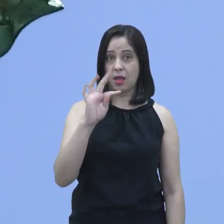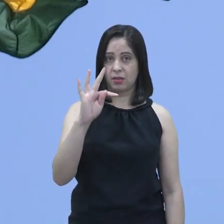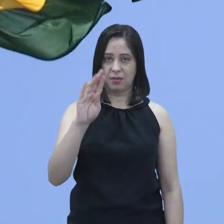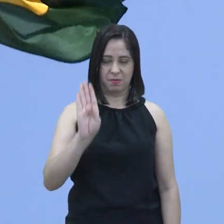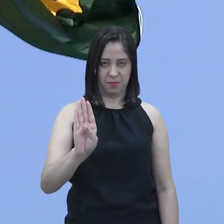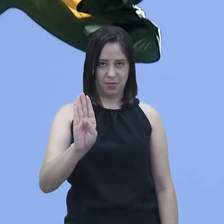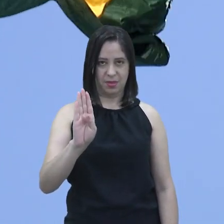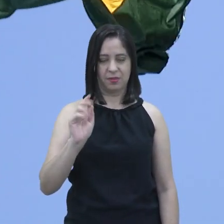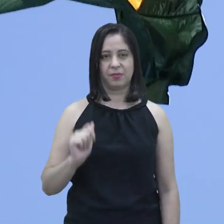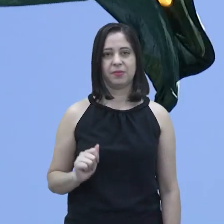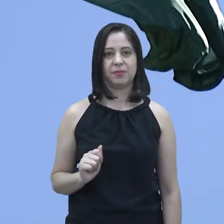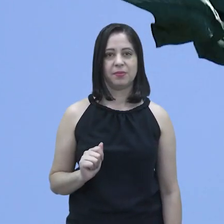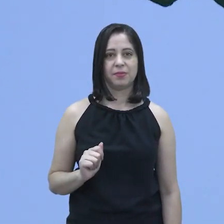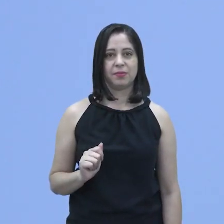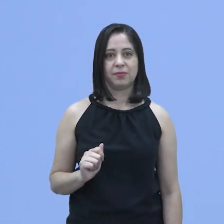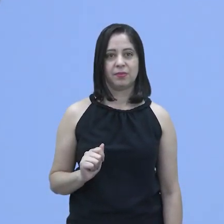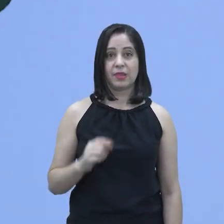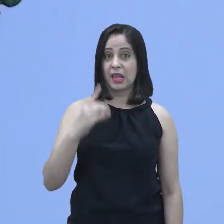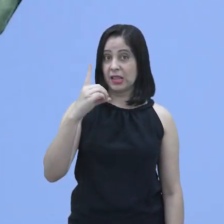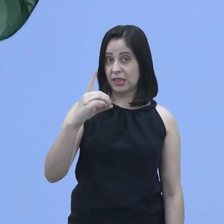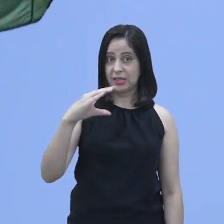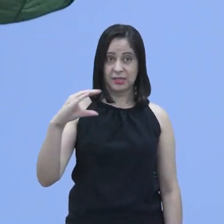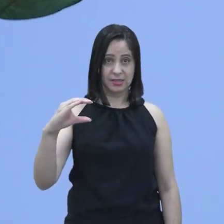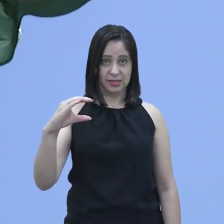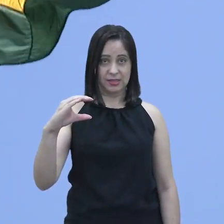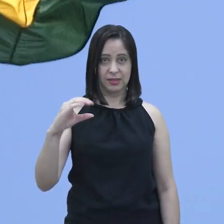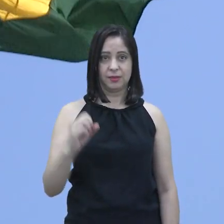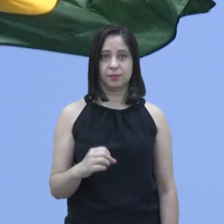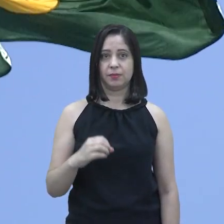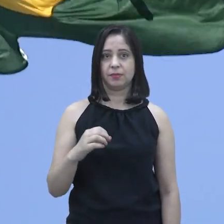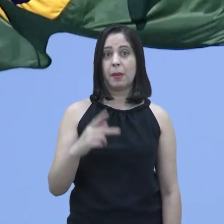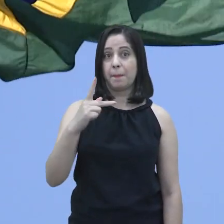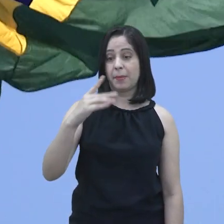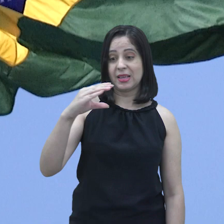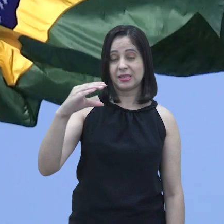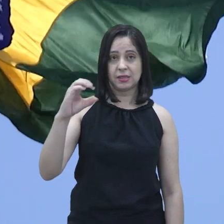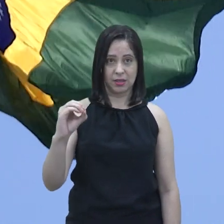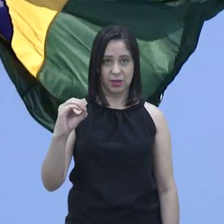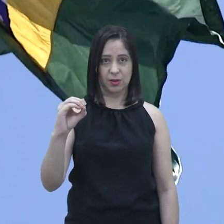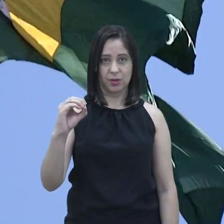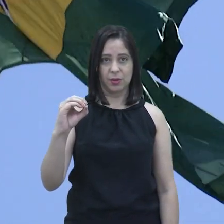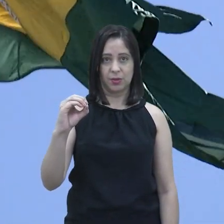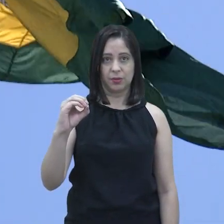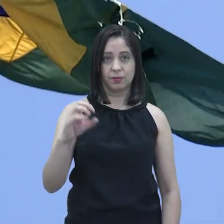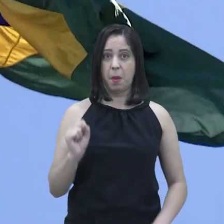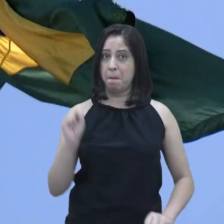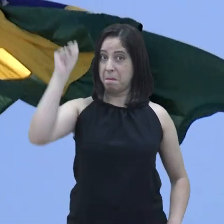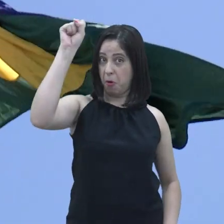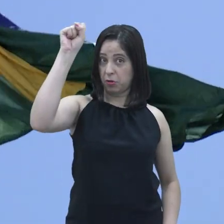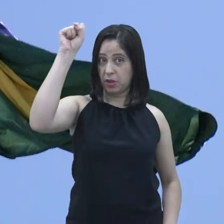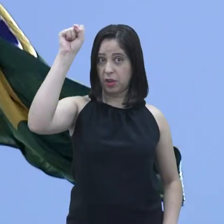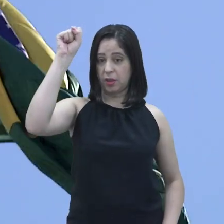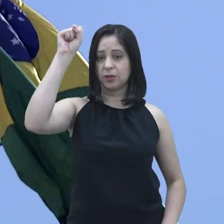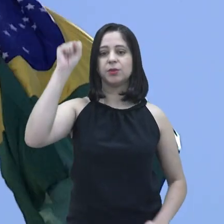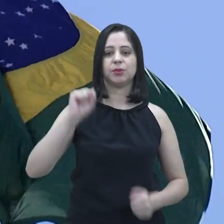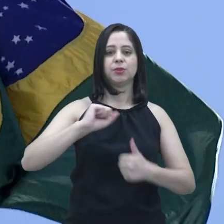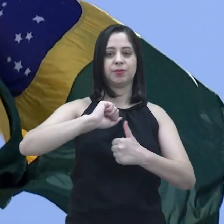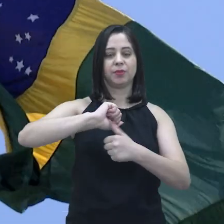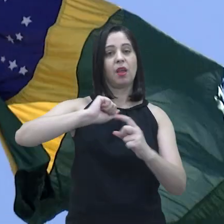Partido Renovador Trabalhista Brasileiro, Democracia Cristã, Partido da Causa Operária,